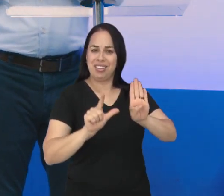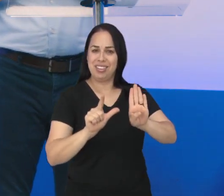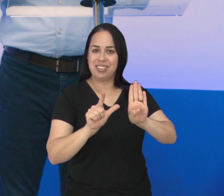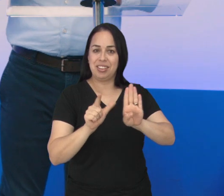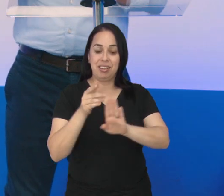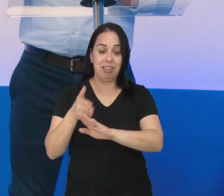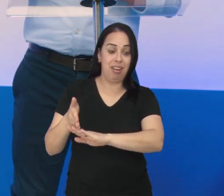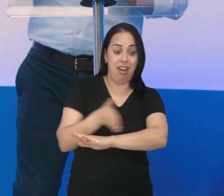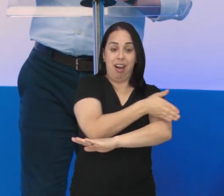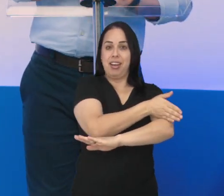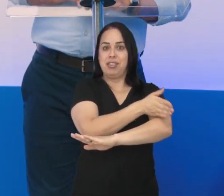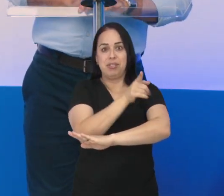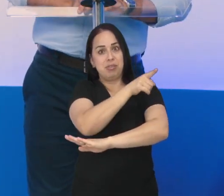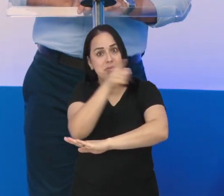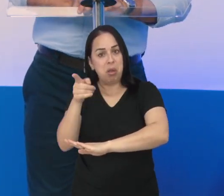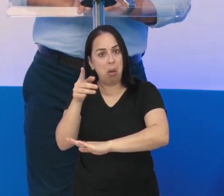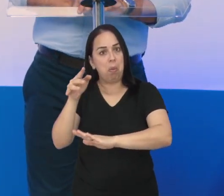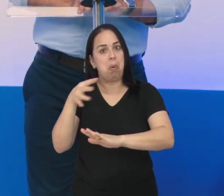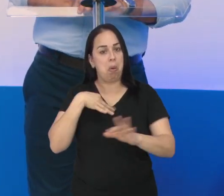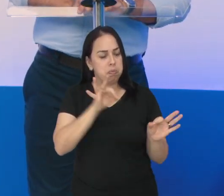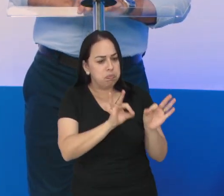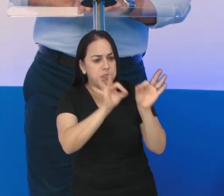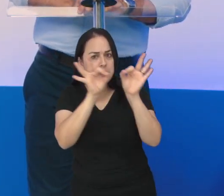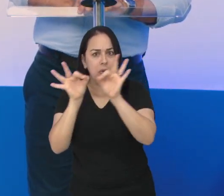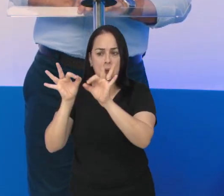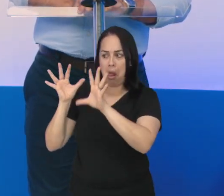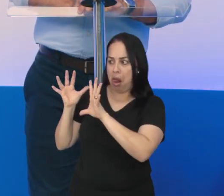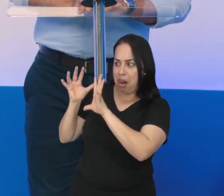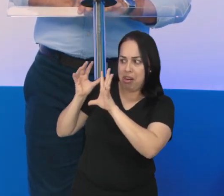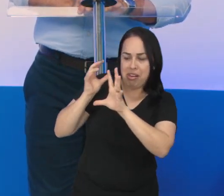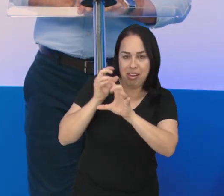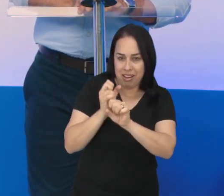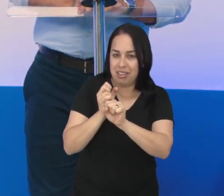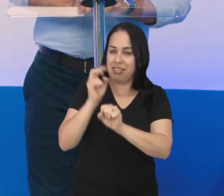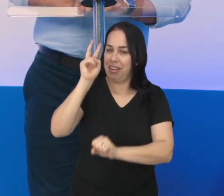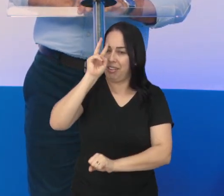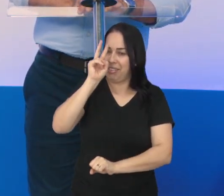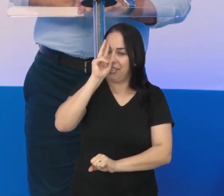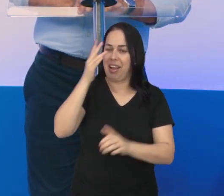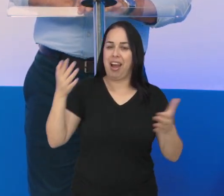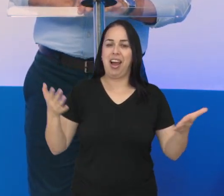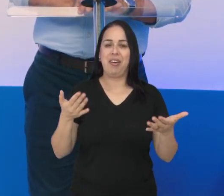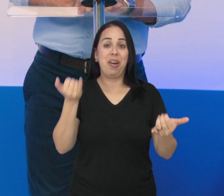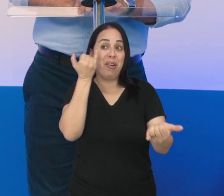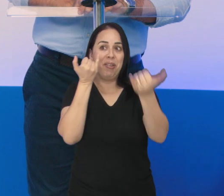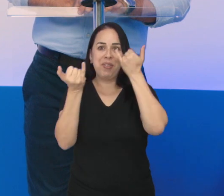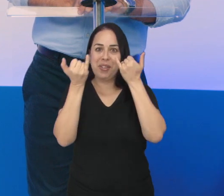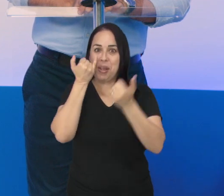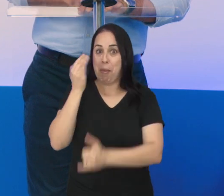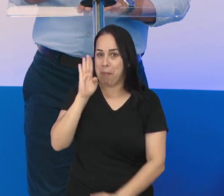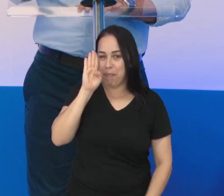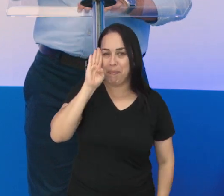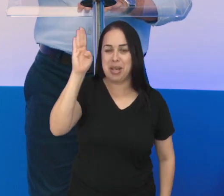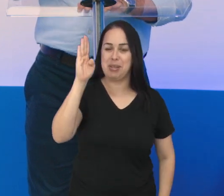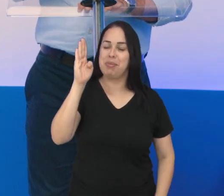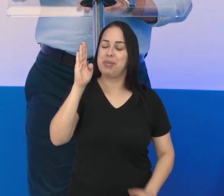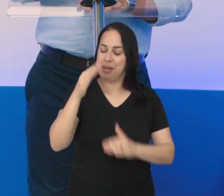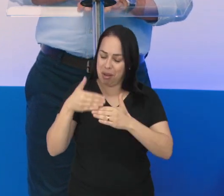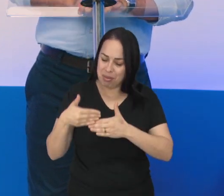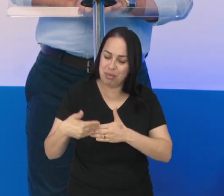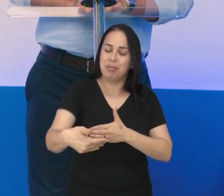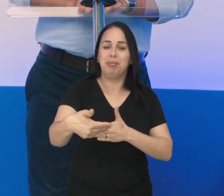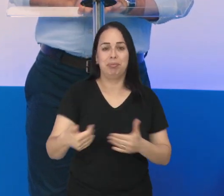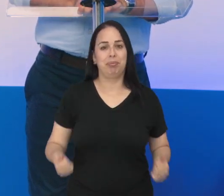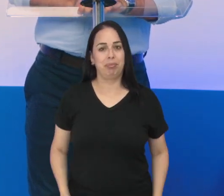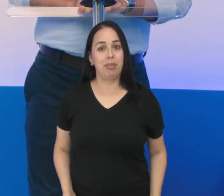Nas últimas semanas você acompanhou a nossa retrospectiva, mas agora a gente está de volta com as principais notícias desse novo